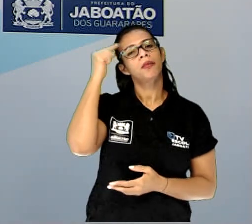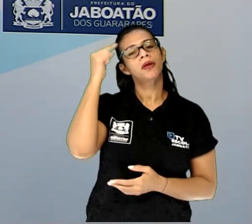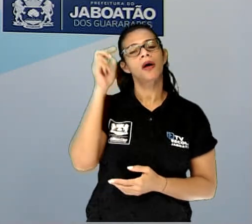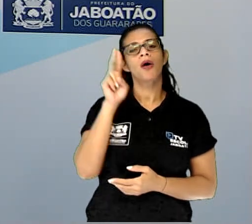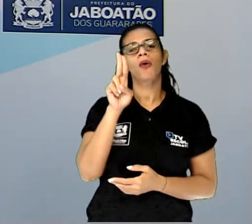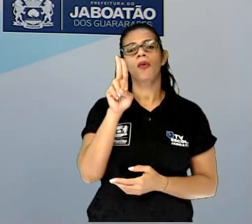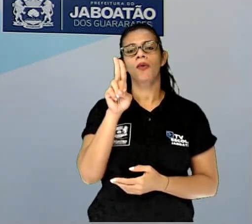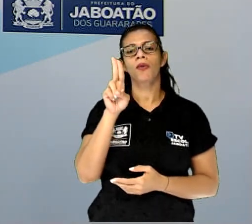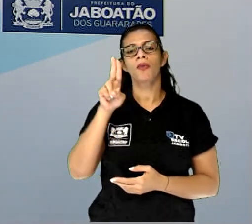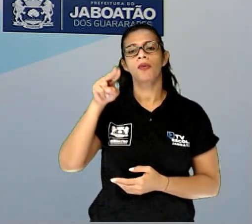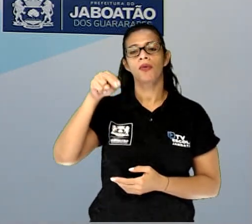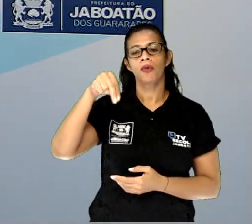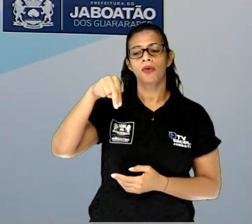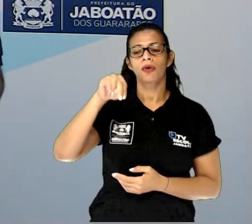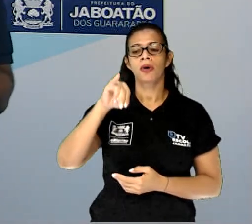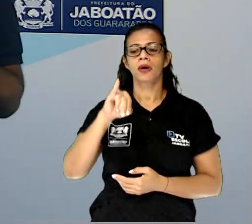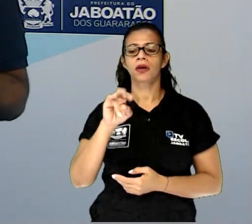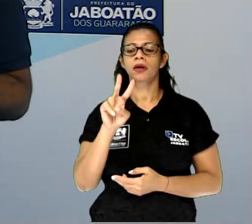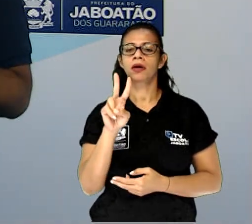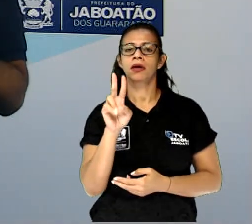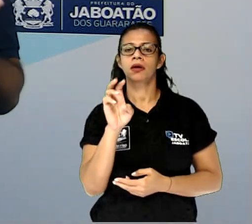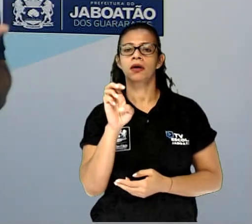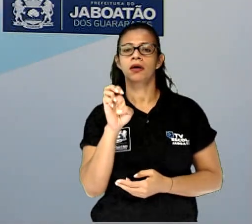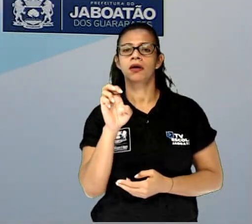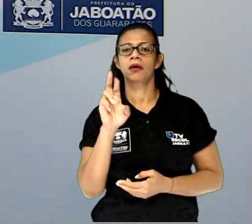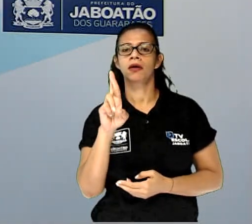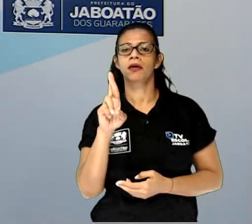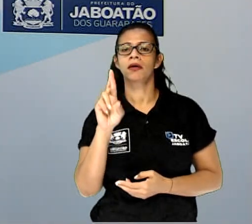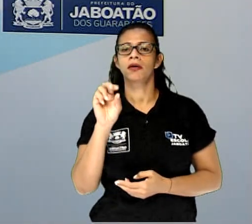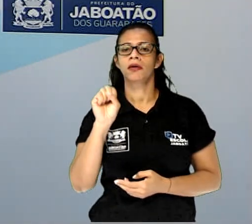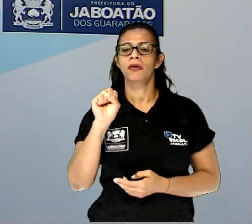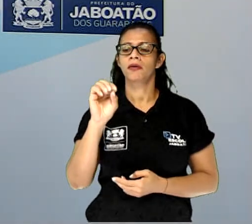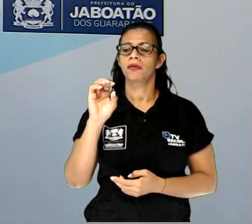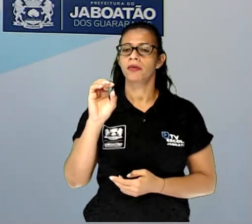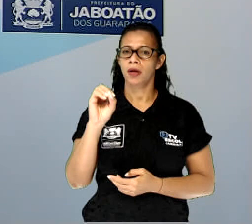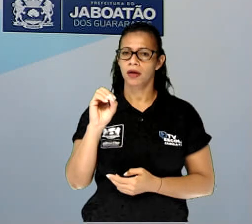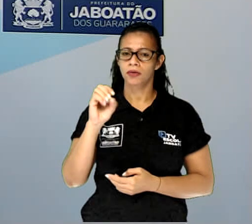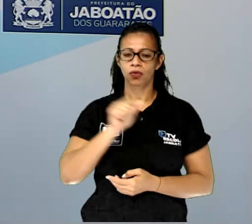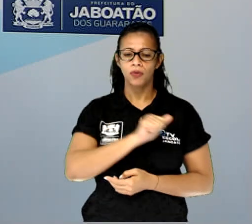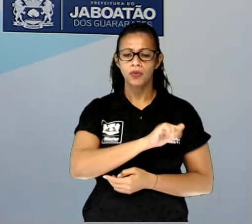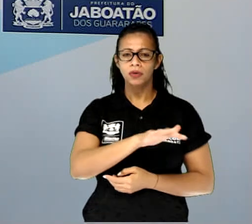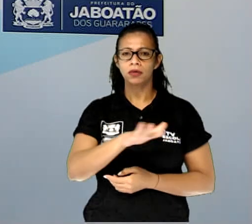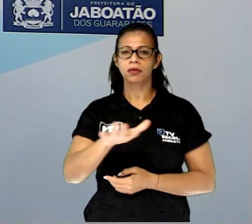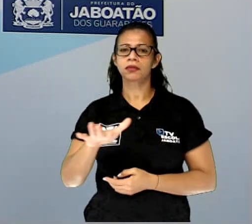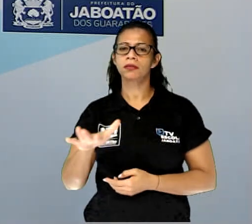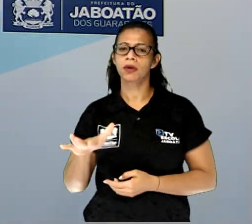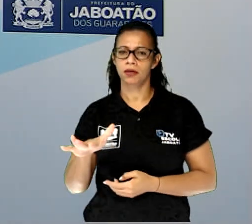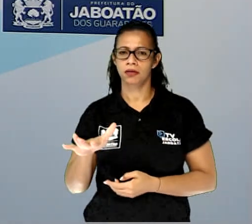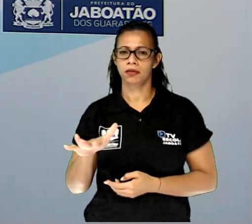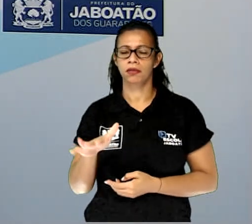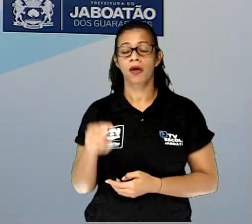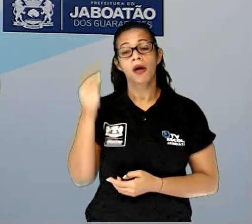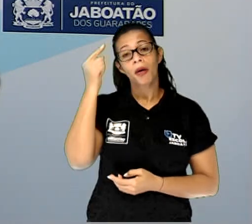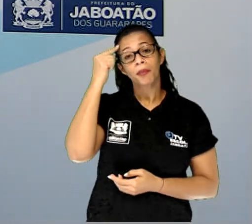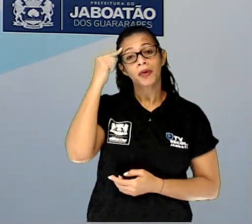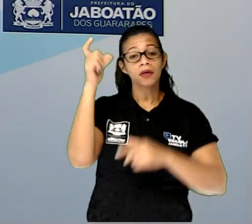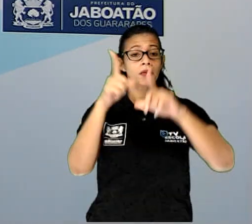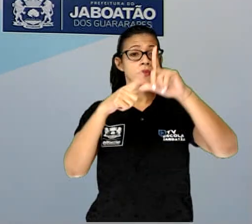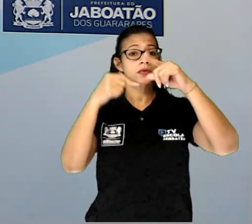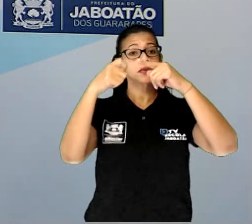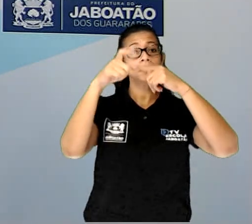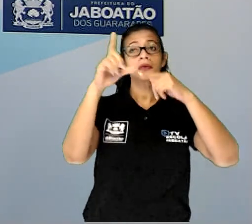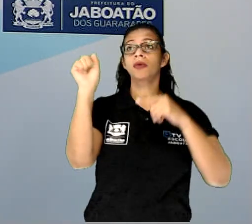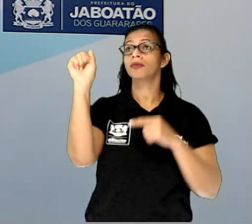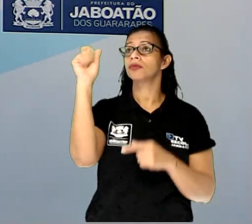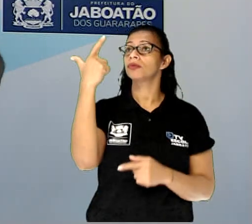gente pensa também em estrelas. E o Sol é uma estrela, inclusive de quinta grandeza. E ao redor do Sol se